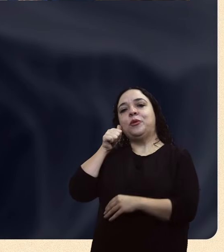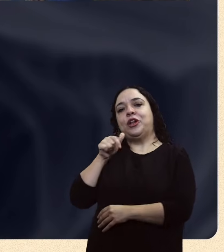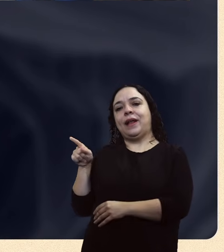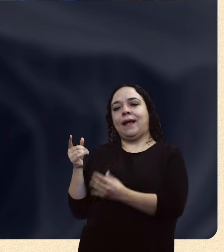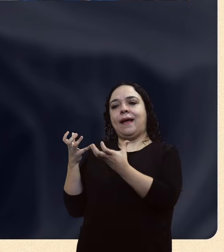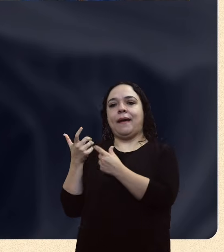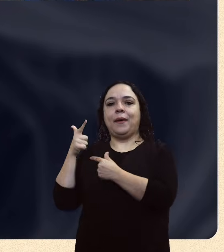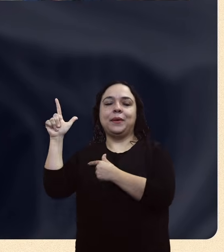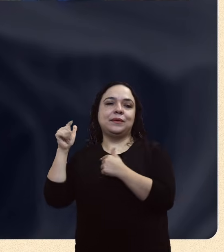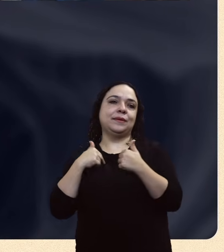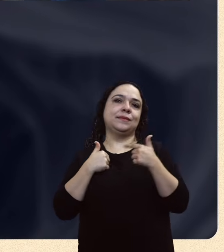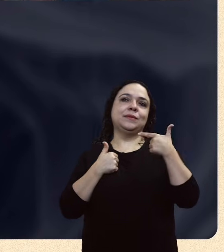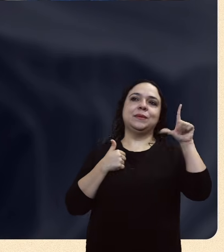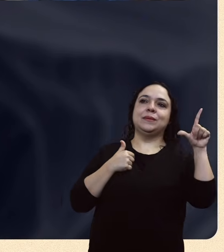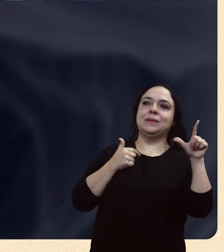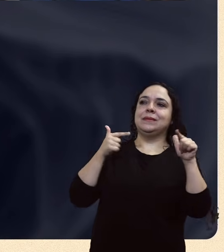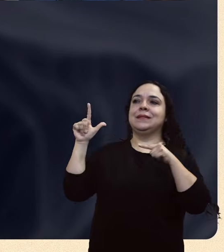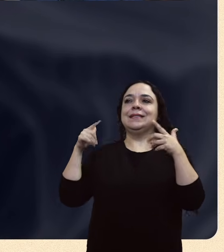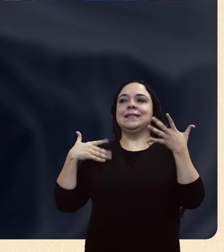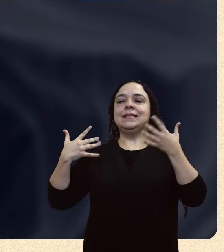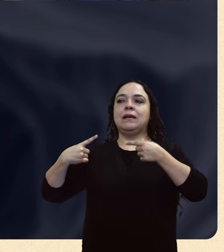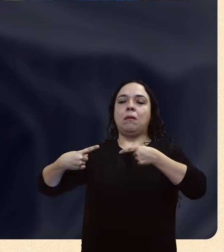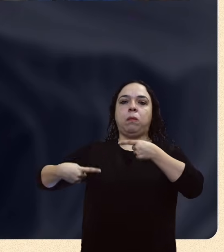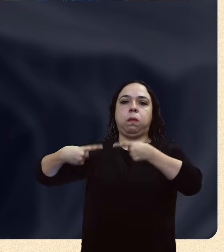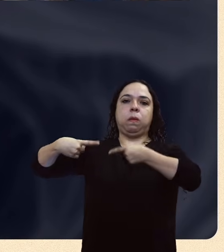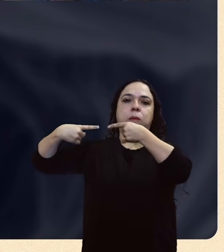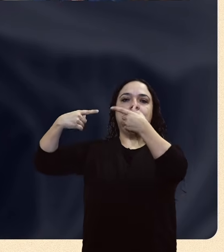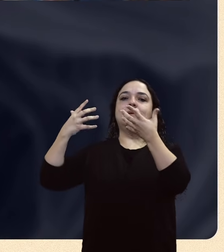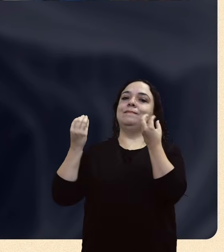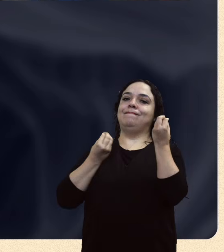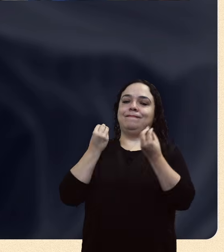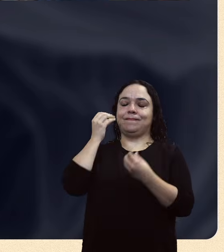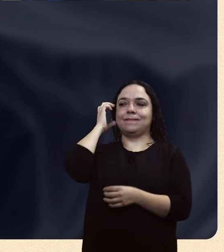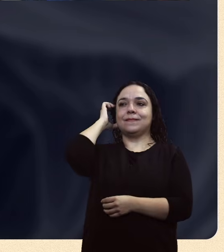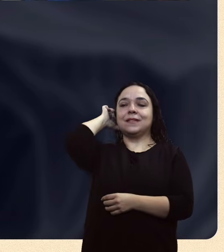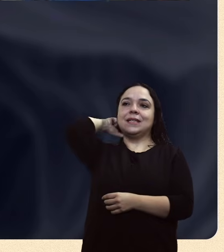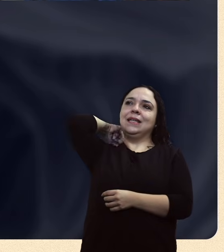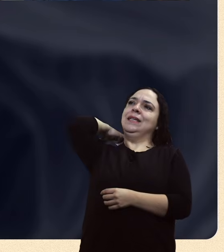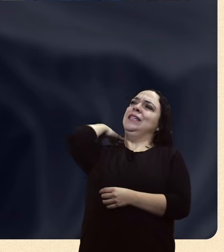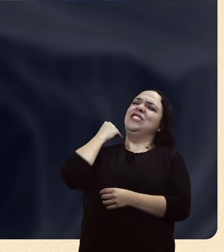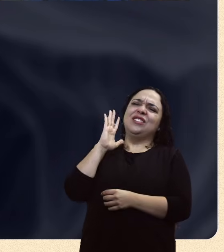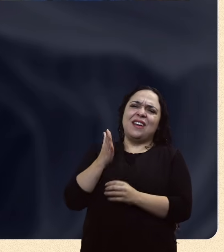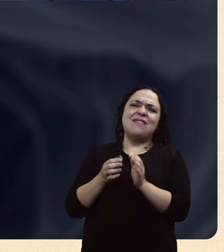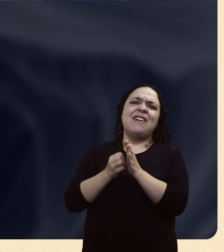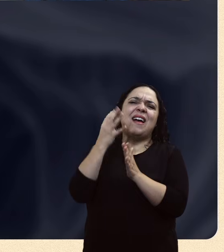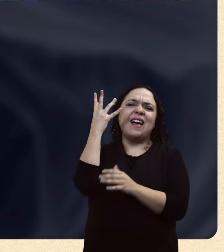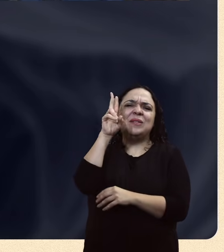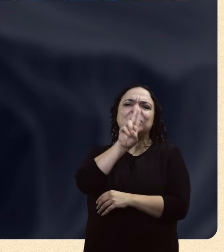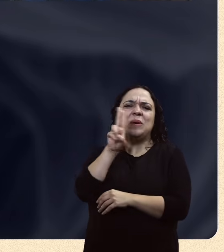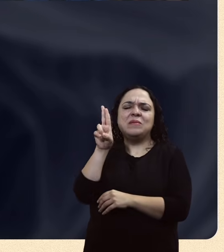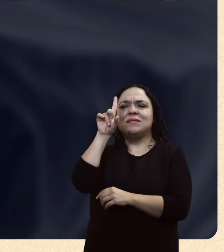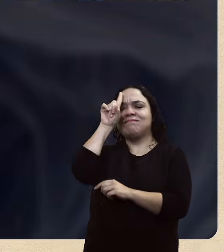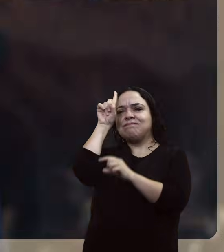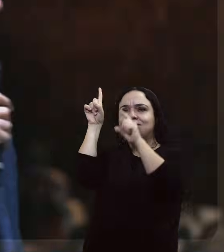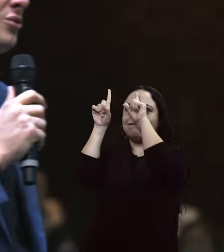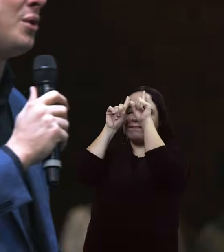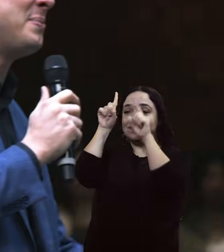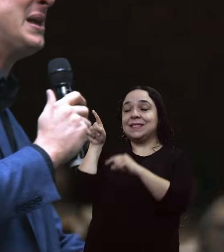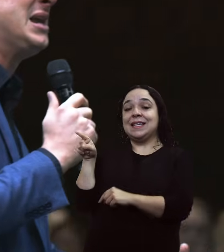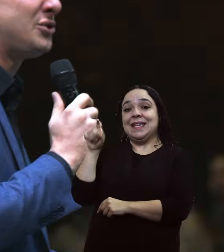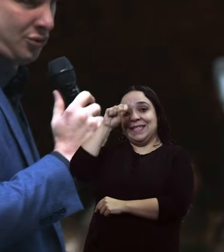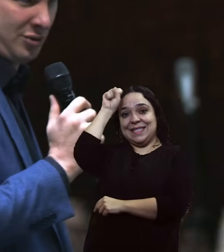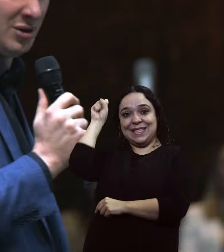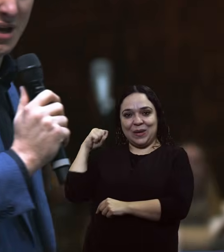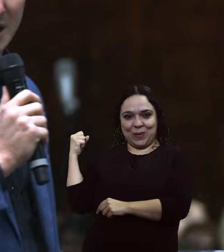nome, você quer outro nome, fica aquela discussão. E nós já tínhamos discutido sobre vários nomes, e a Sil gostava do